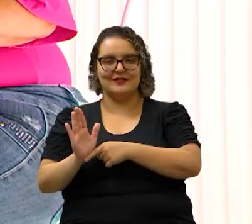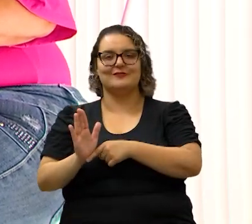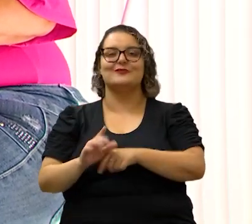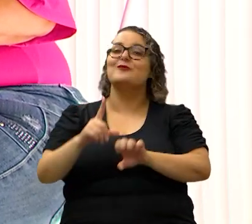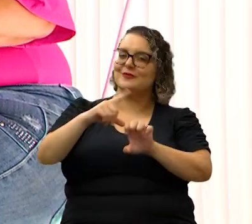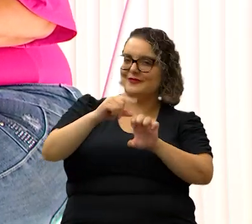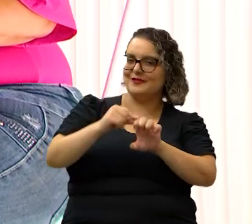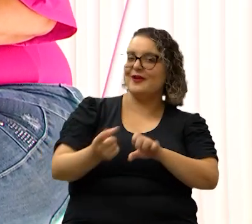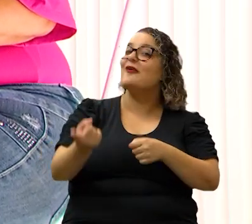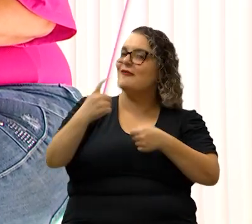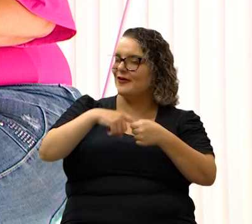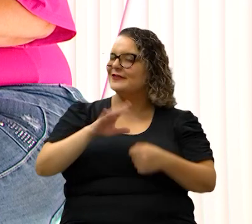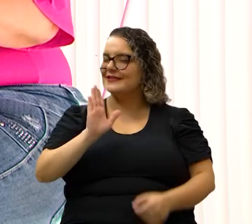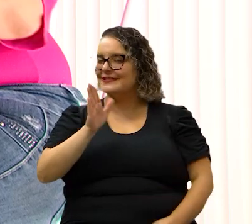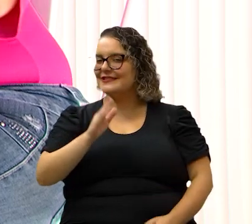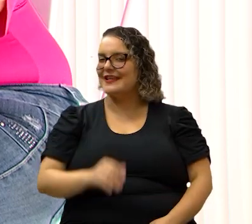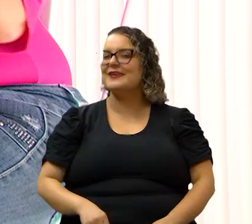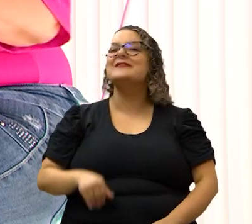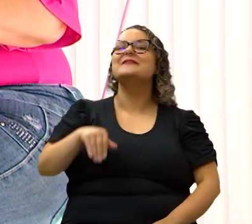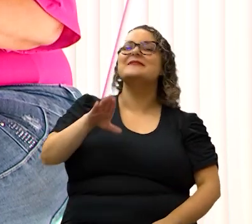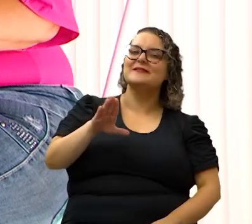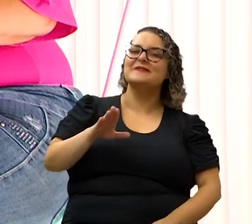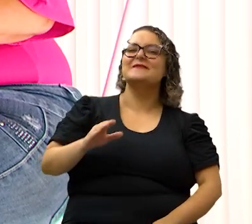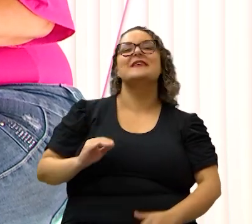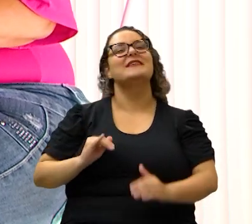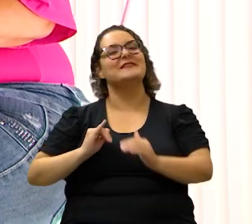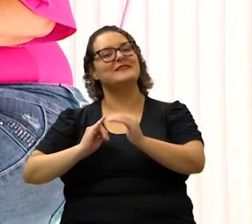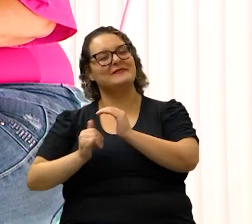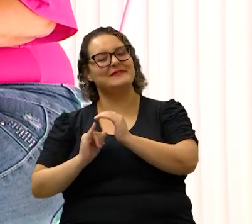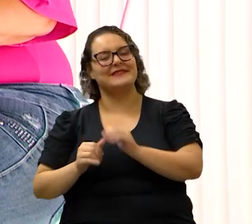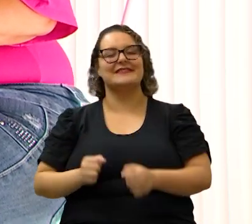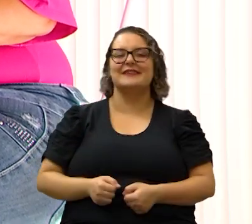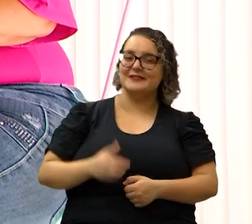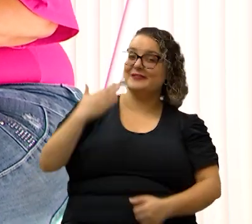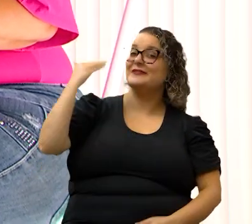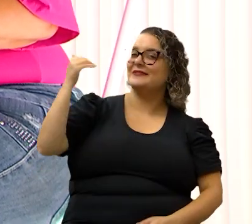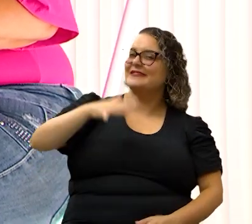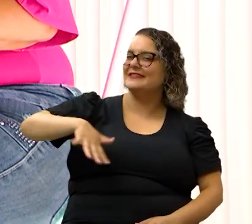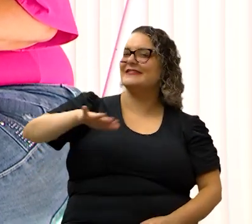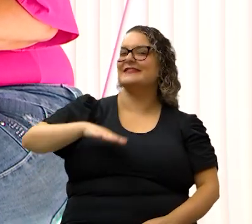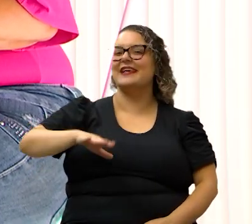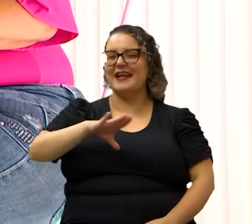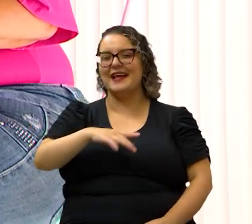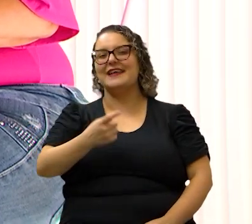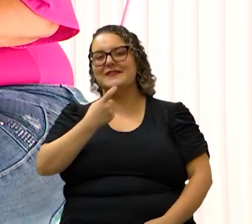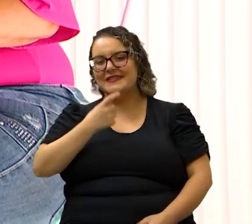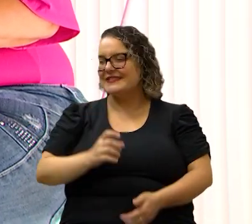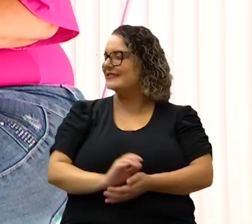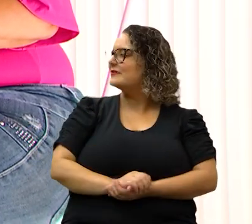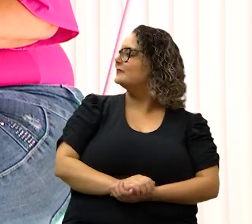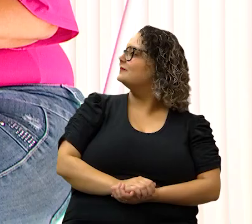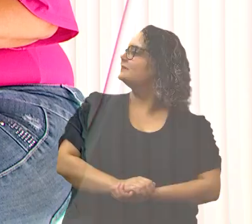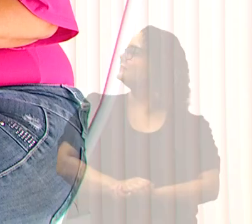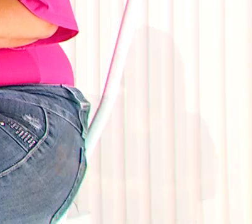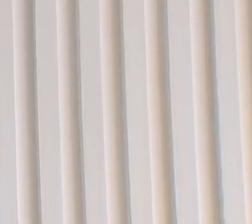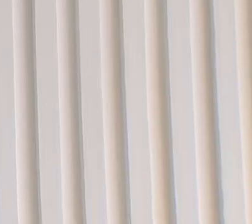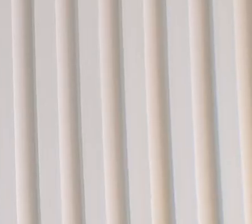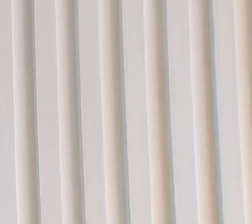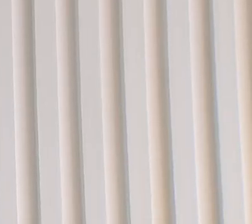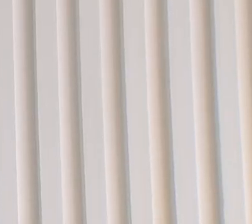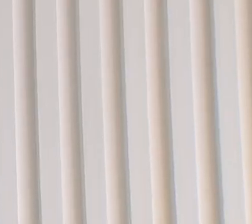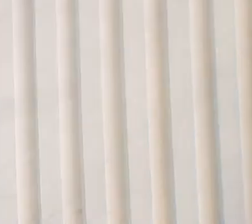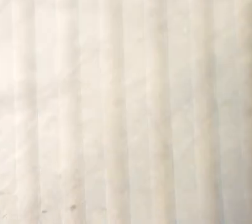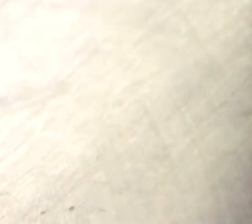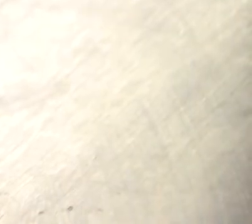e filmes sobre empreendedorismo. A gente volta já já com mais um case de sucesso aqui na região metropolitana de Campinas.